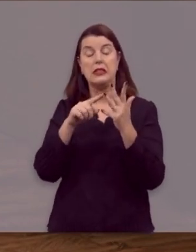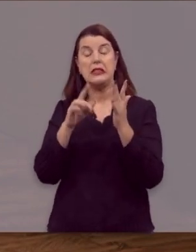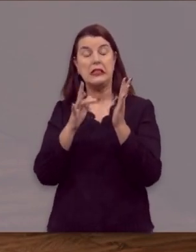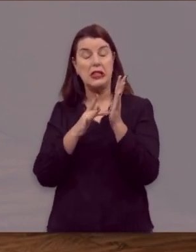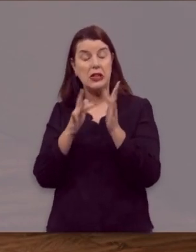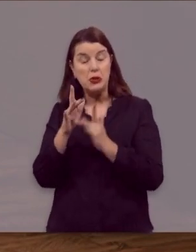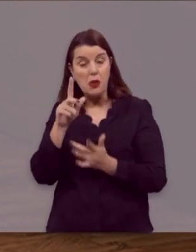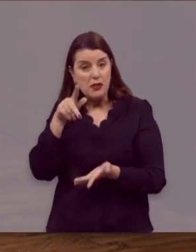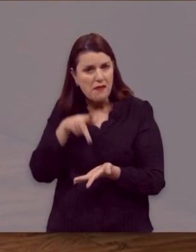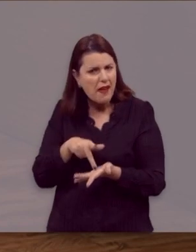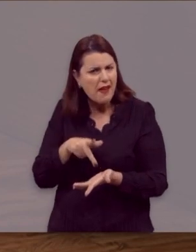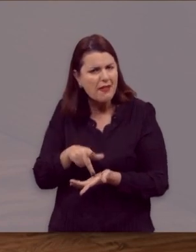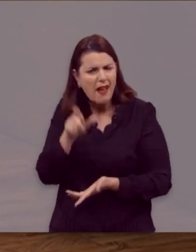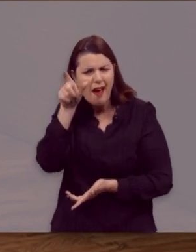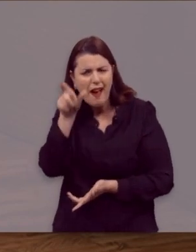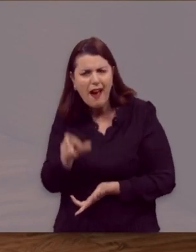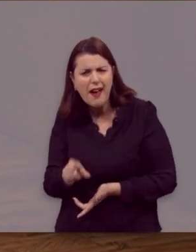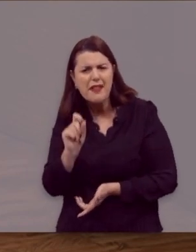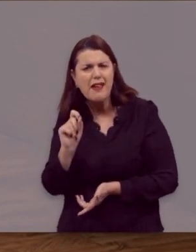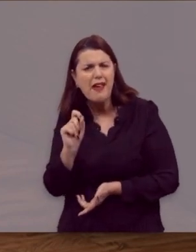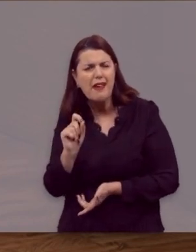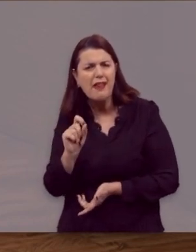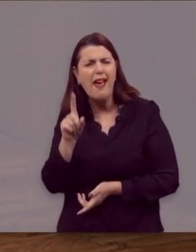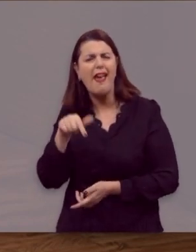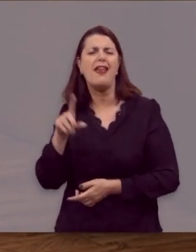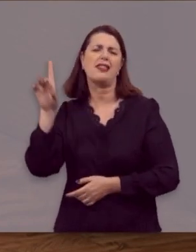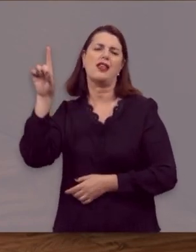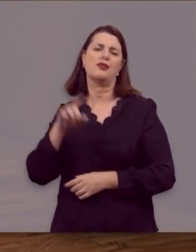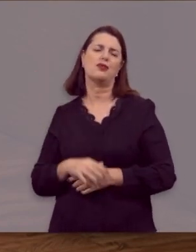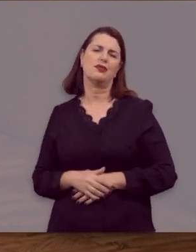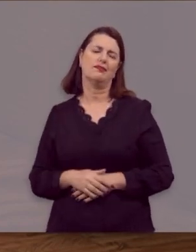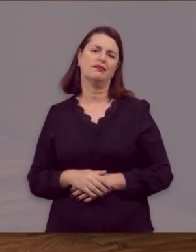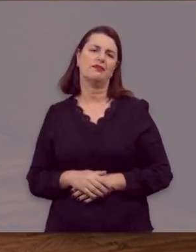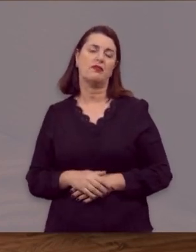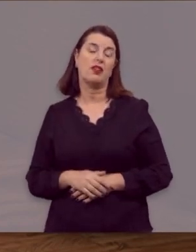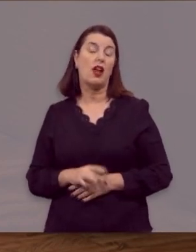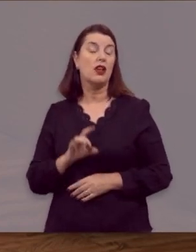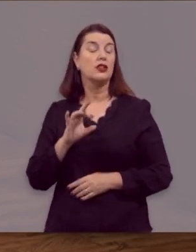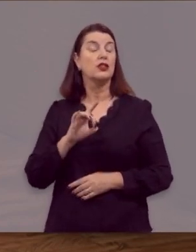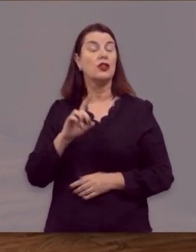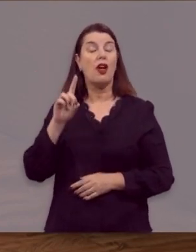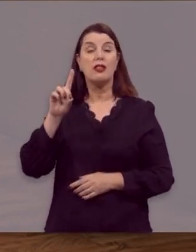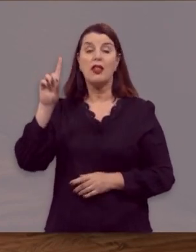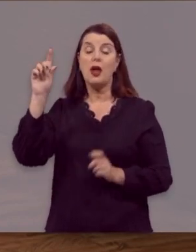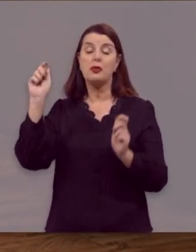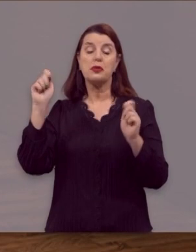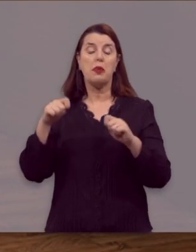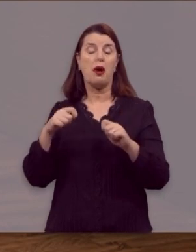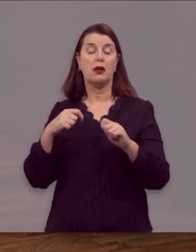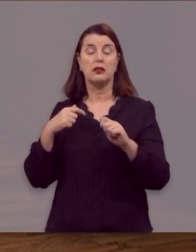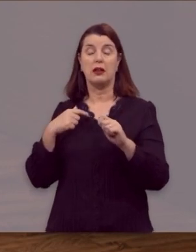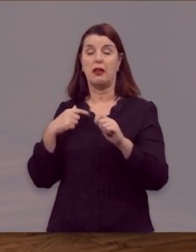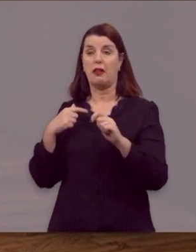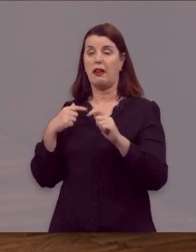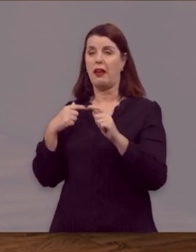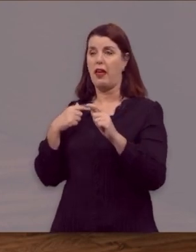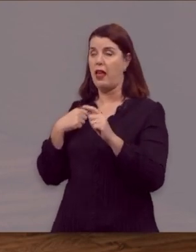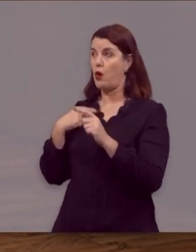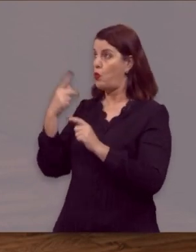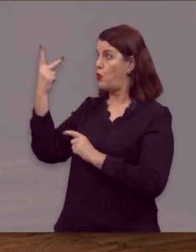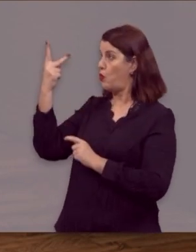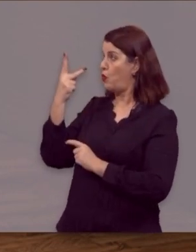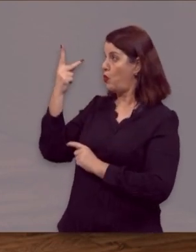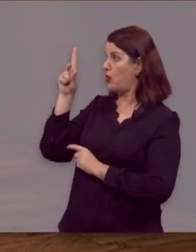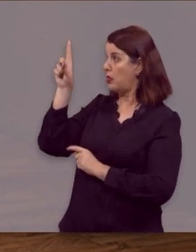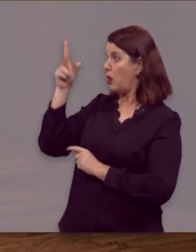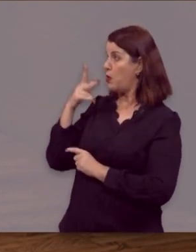quem ele disse ser, então ele é Deus. Porque só ele pode afirmar: eu e o Pai somos